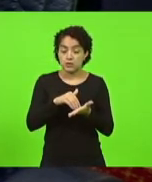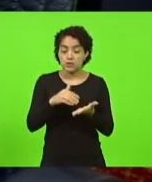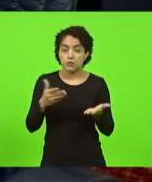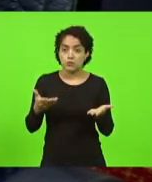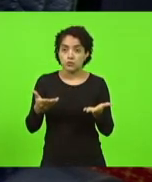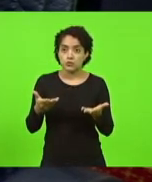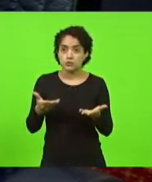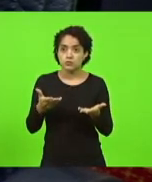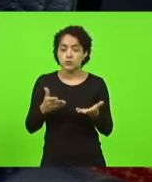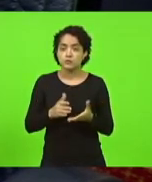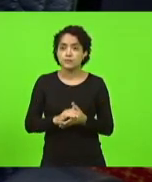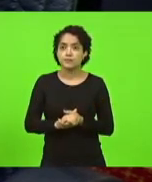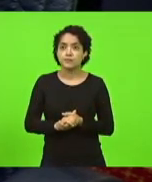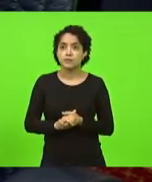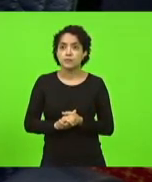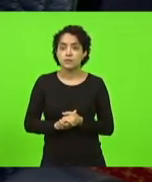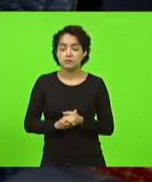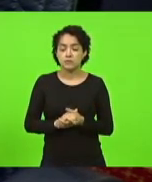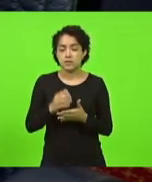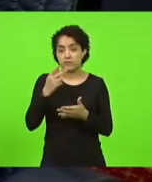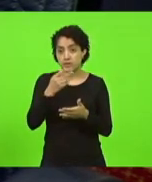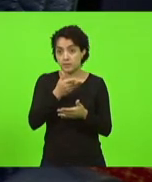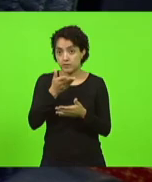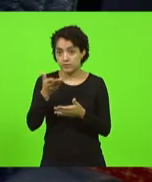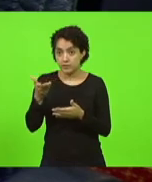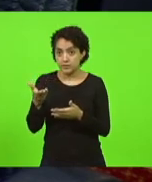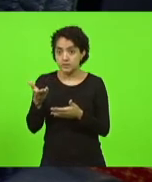quero também falar para vossas excelências que